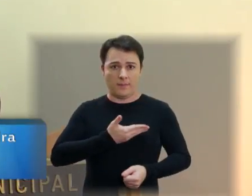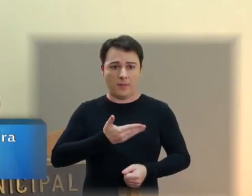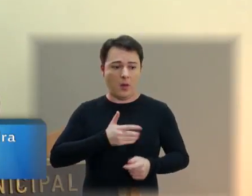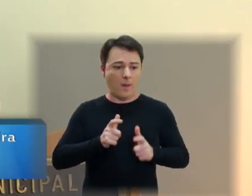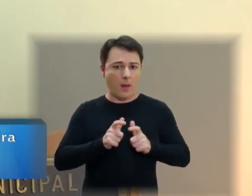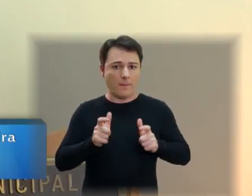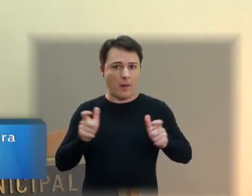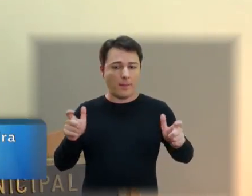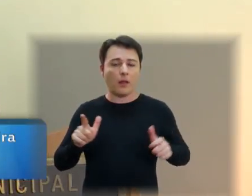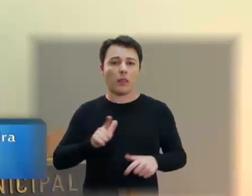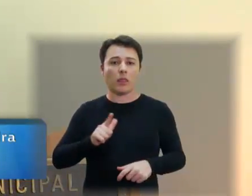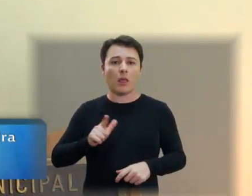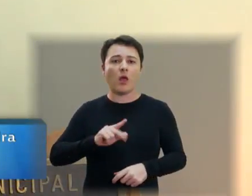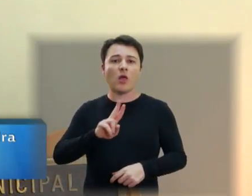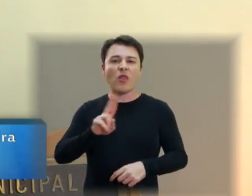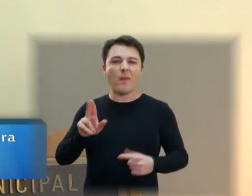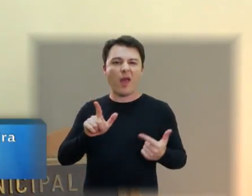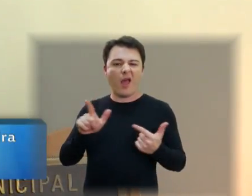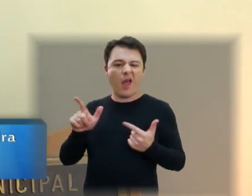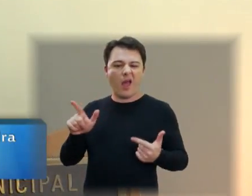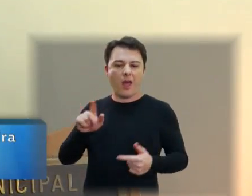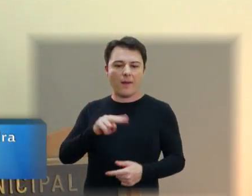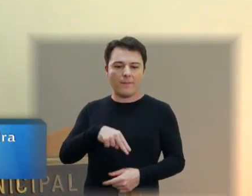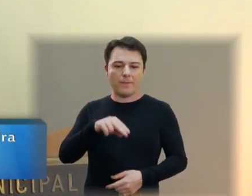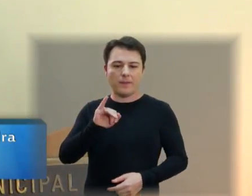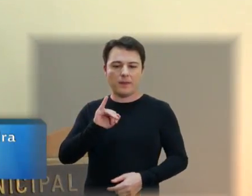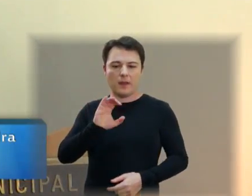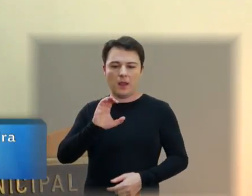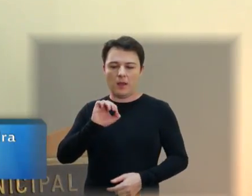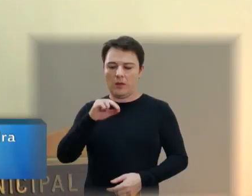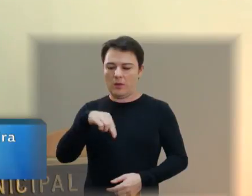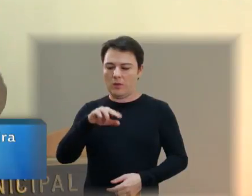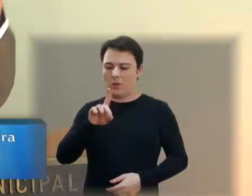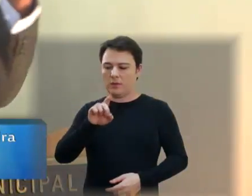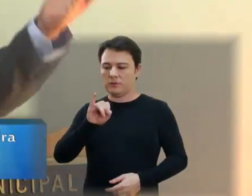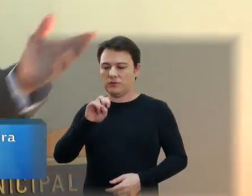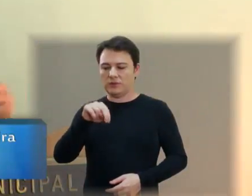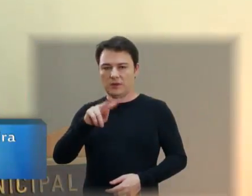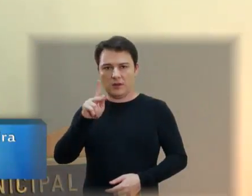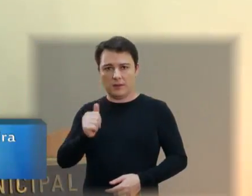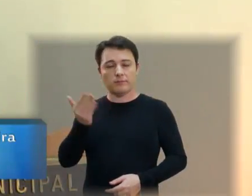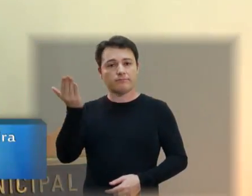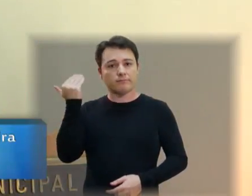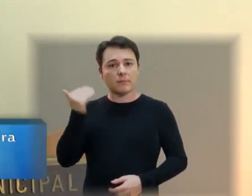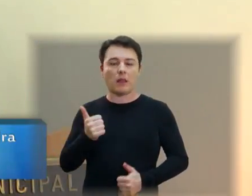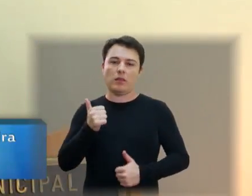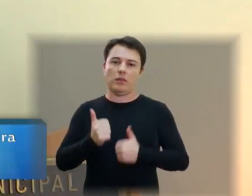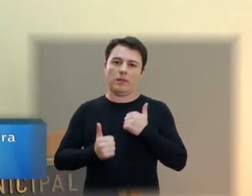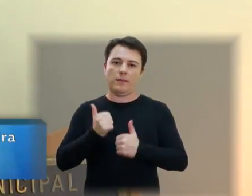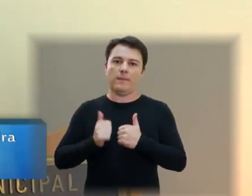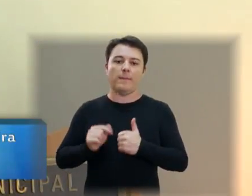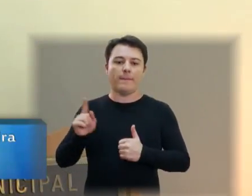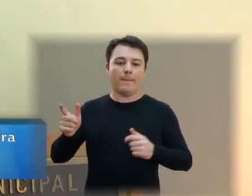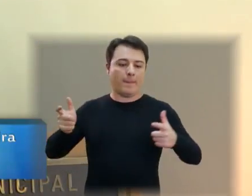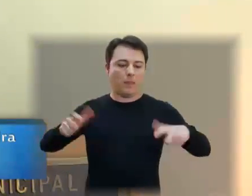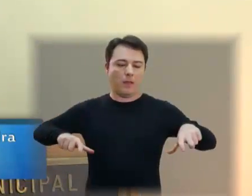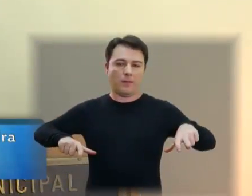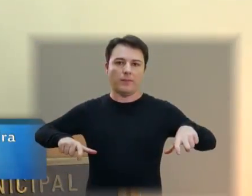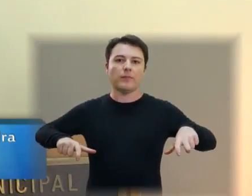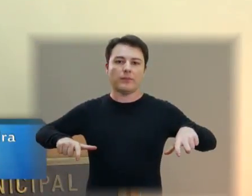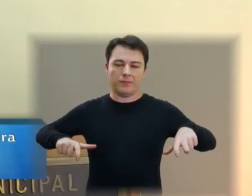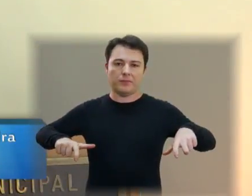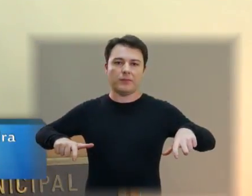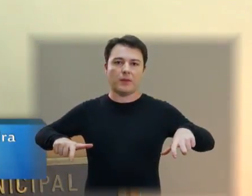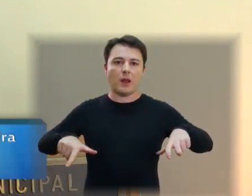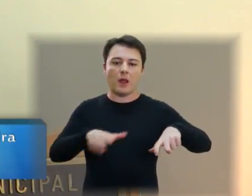ganhou o apelido de Nicondinha. Nicondinha cresceu jogando bola. Antigamente, o campo do Del Rey era o Rapadão.